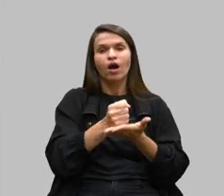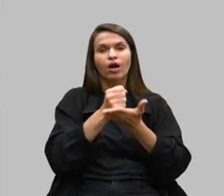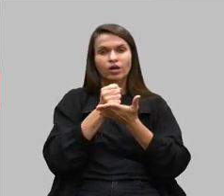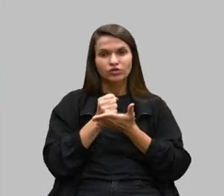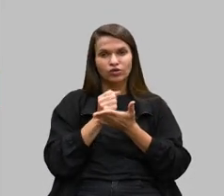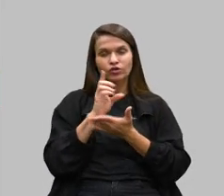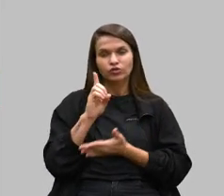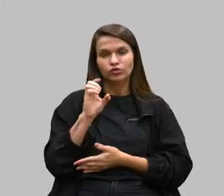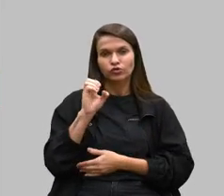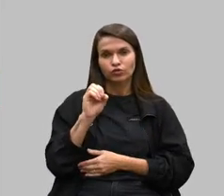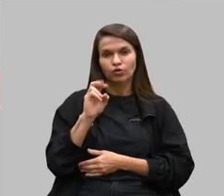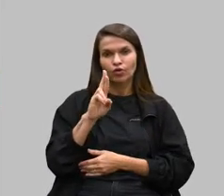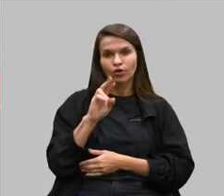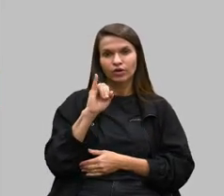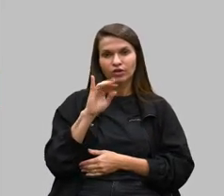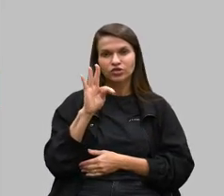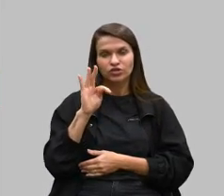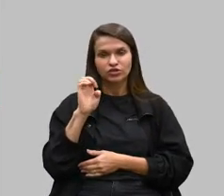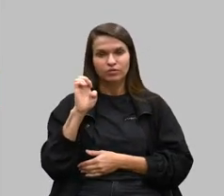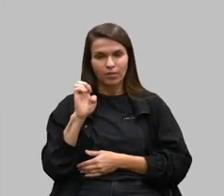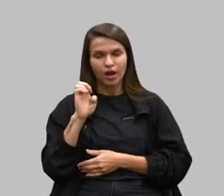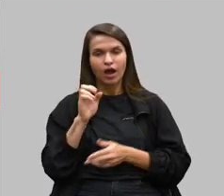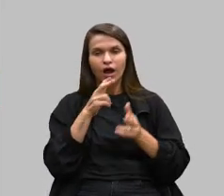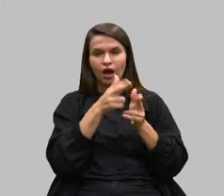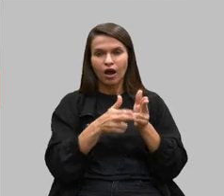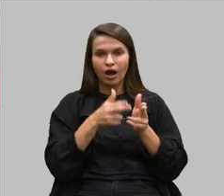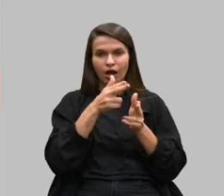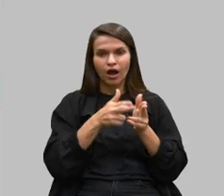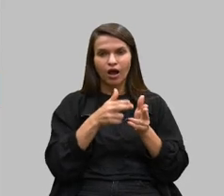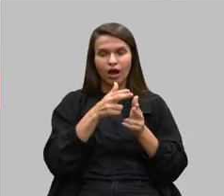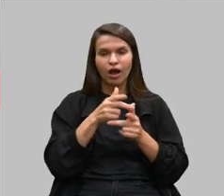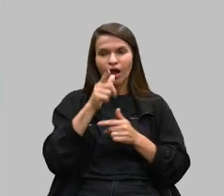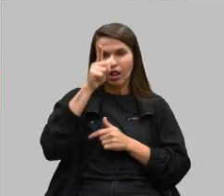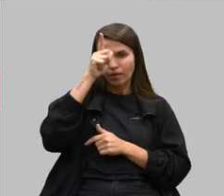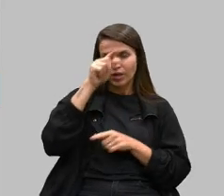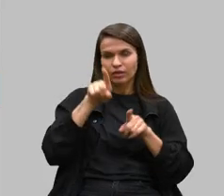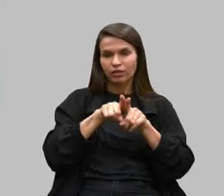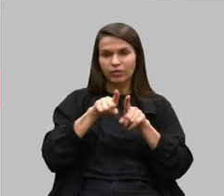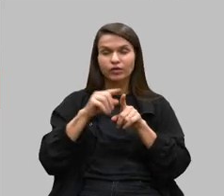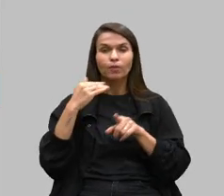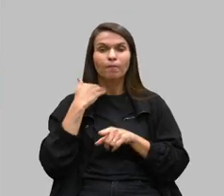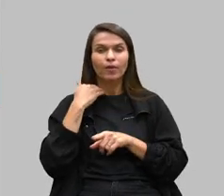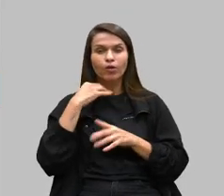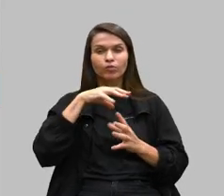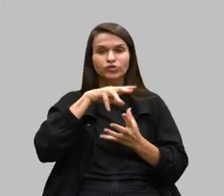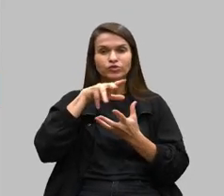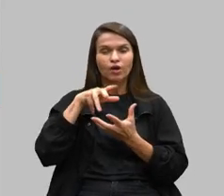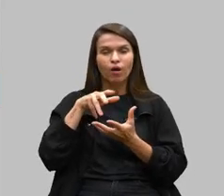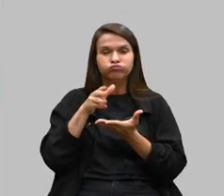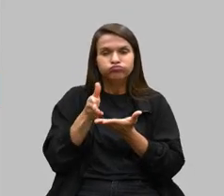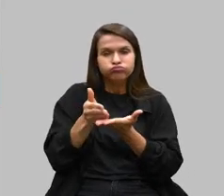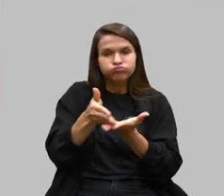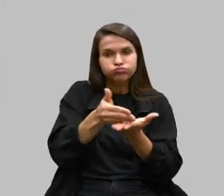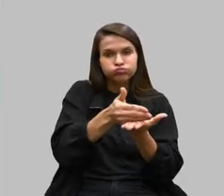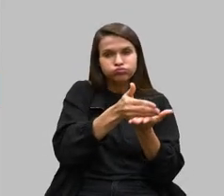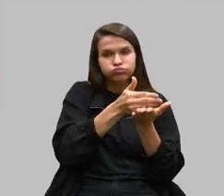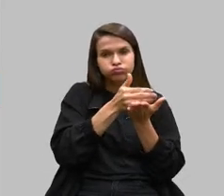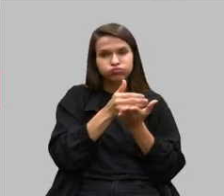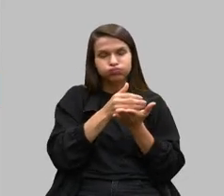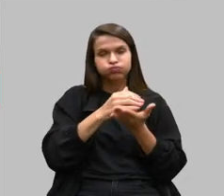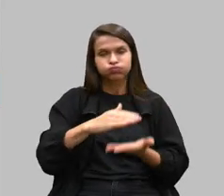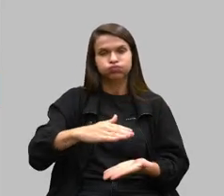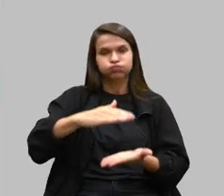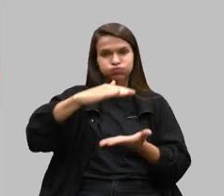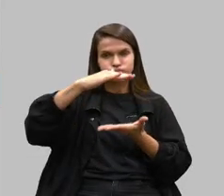ban que é A Ferrovia eh alemã e do próprio Banco Mundial que levantou também cargas daquela